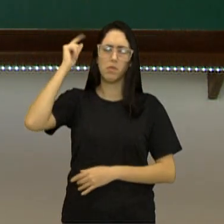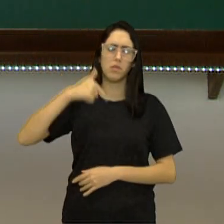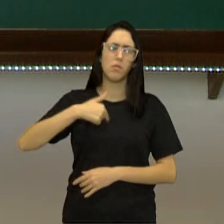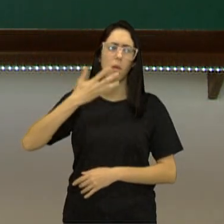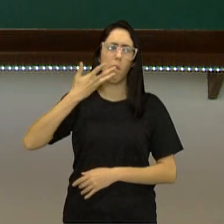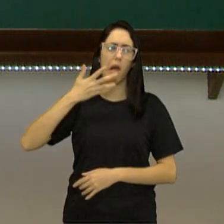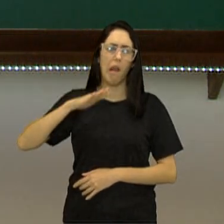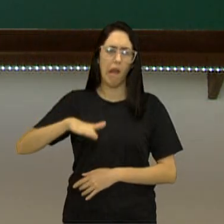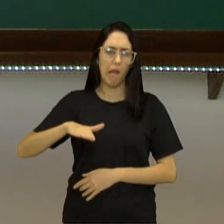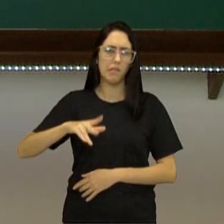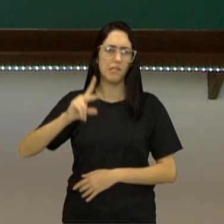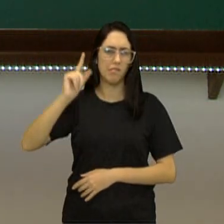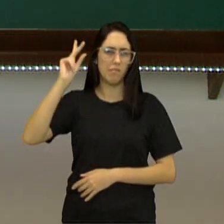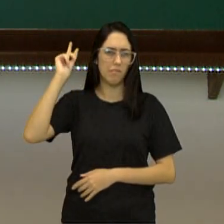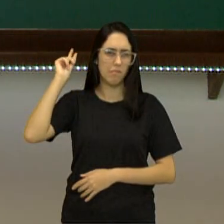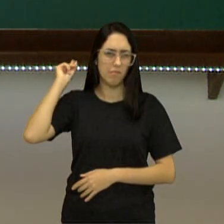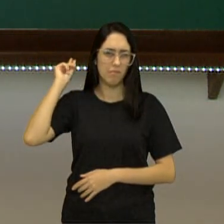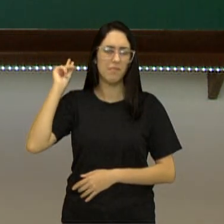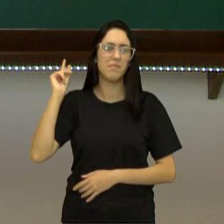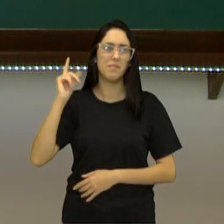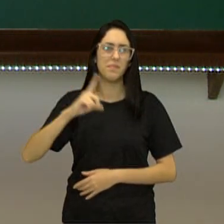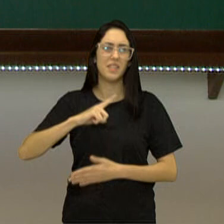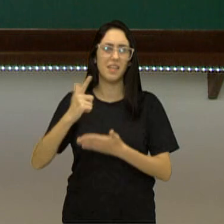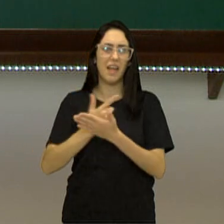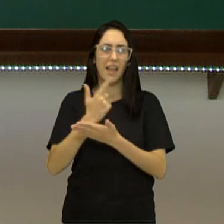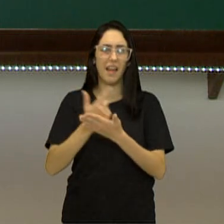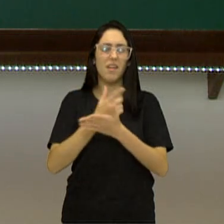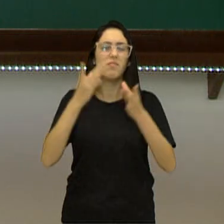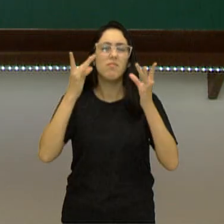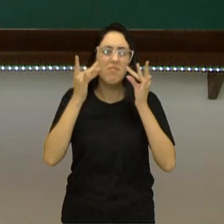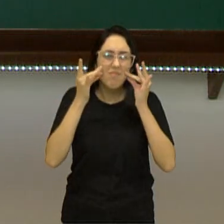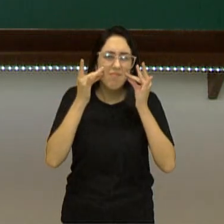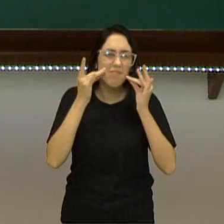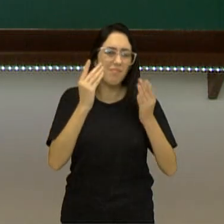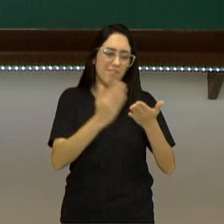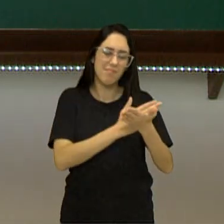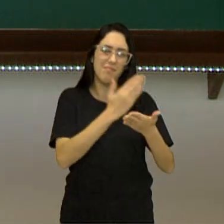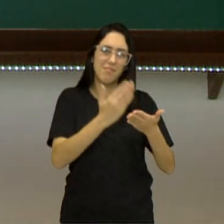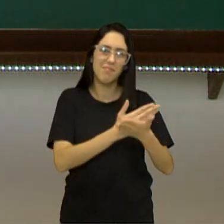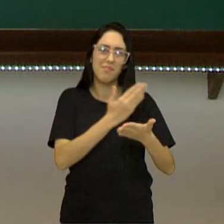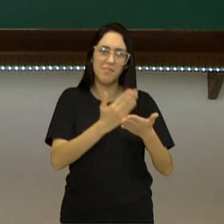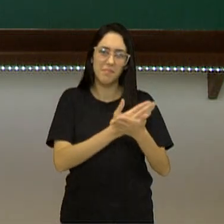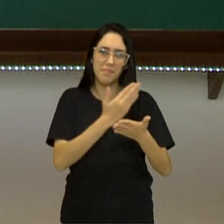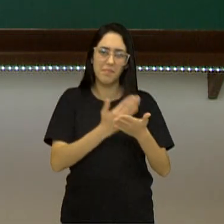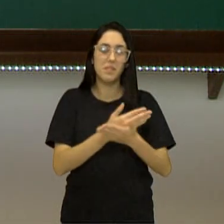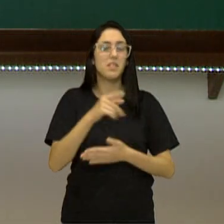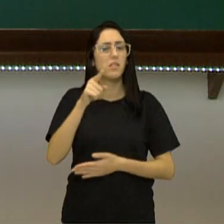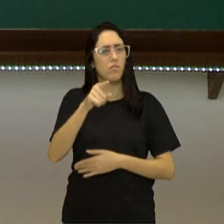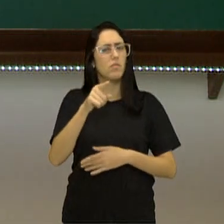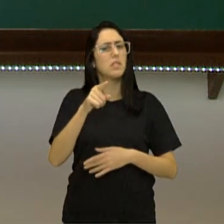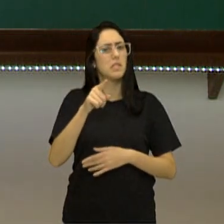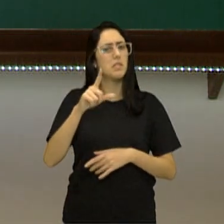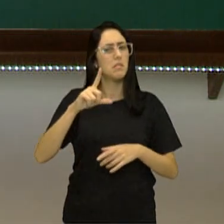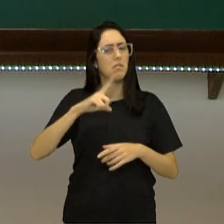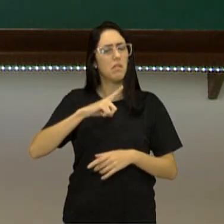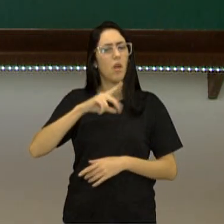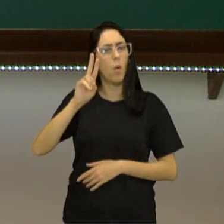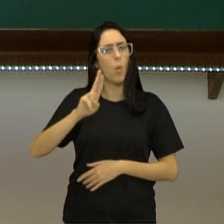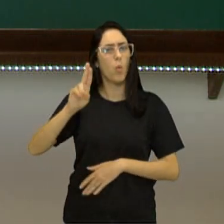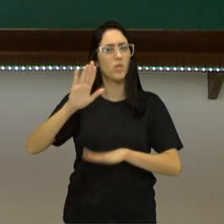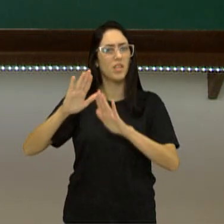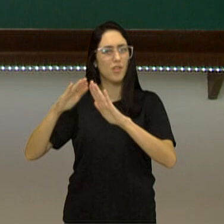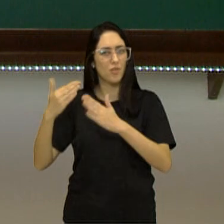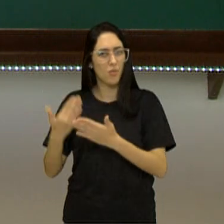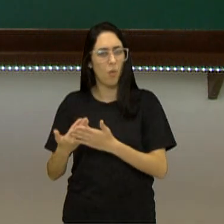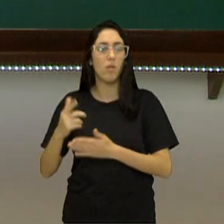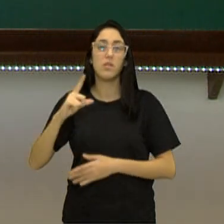criança, né? As enciclopédias de físicas que nós utilizávamos e você também pode utilizar nas escolas,